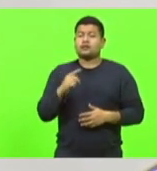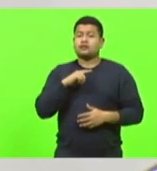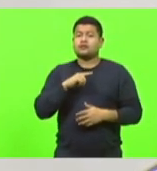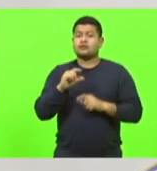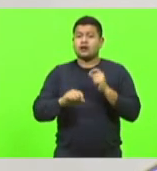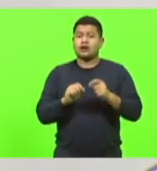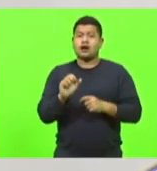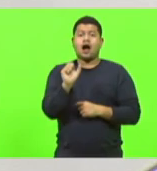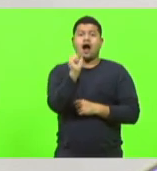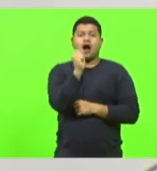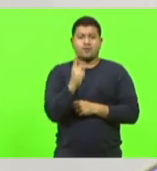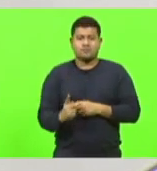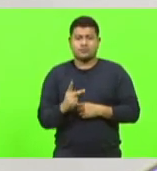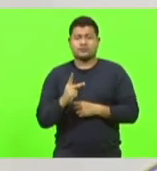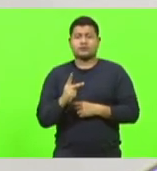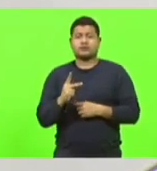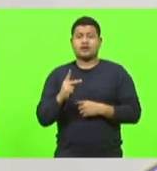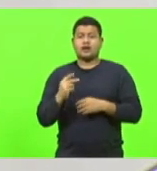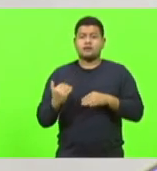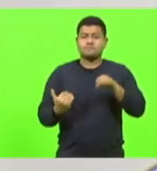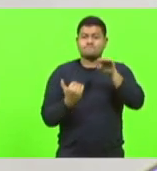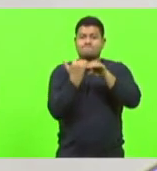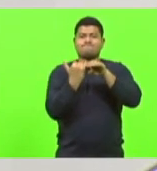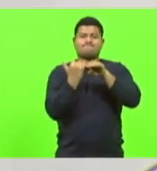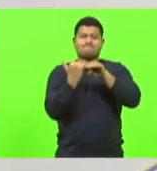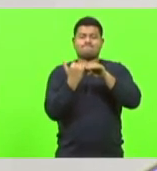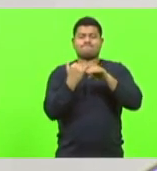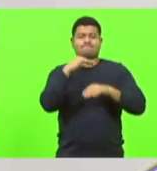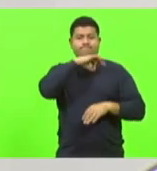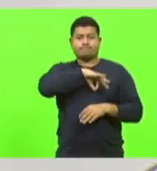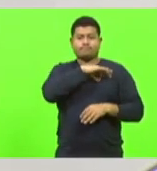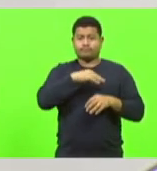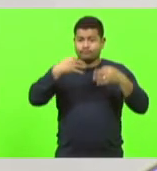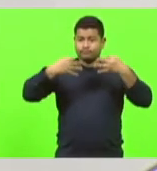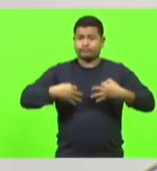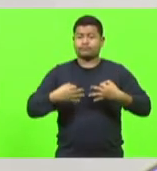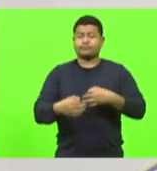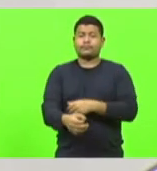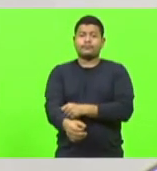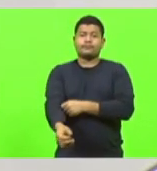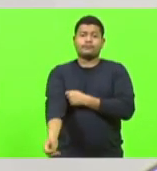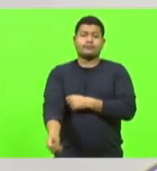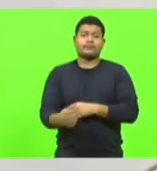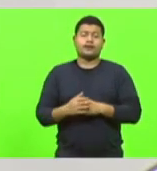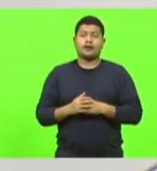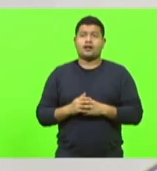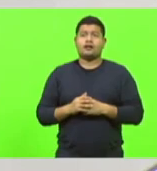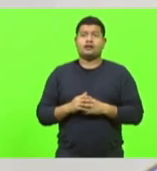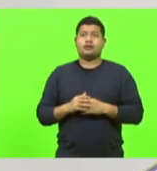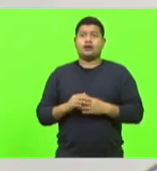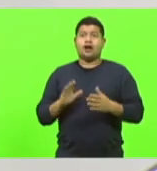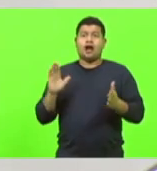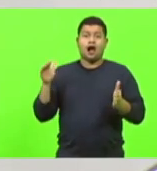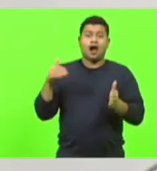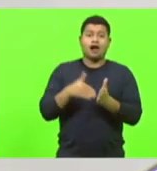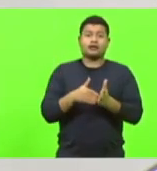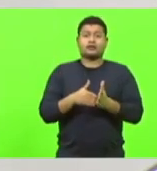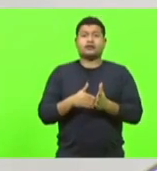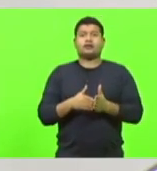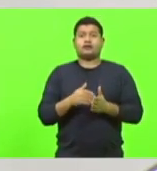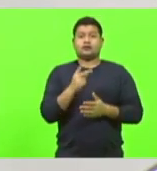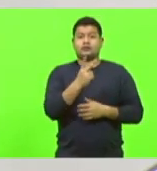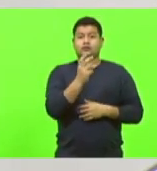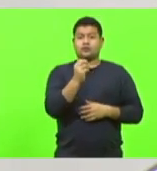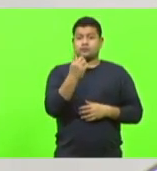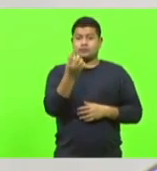aposentadoria com integralidade e paridade para quem entrou até 2016